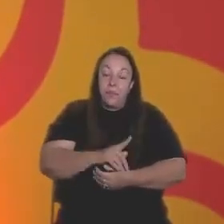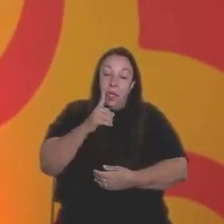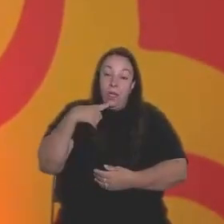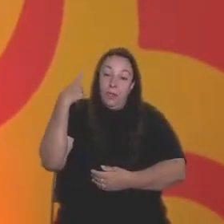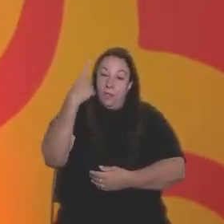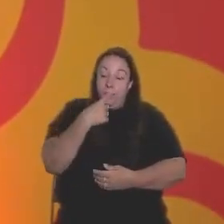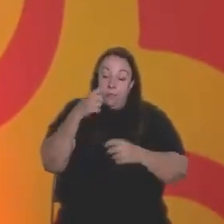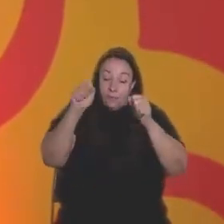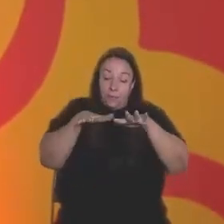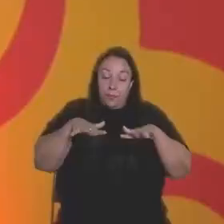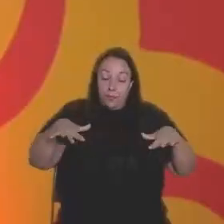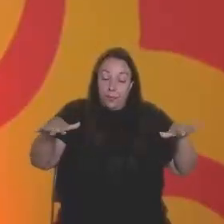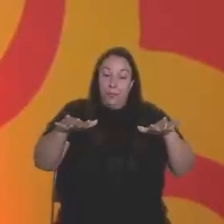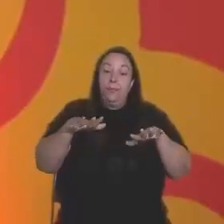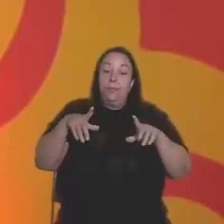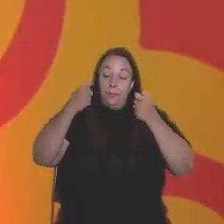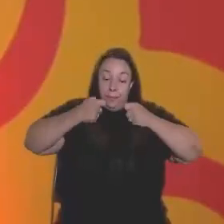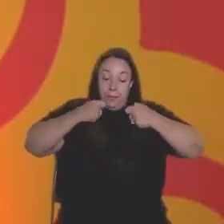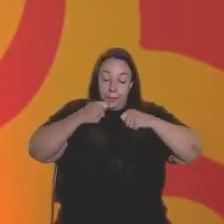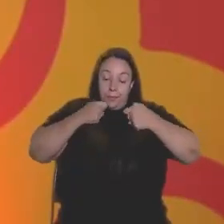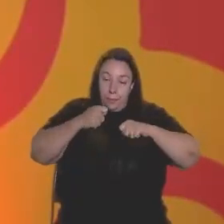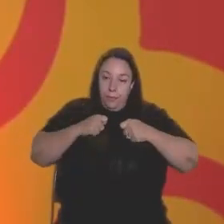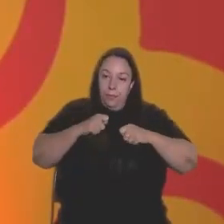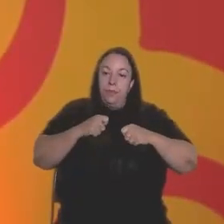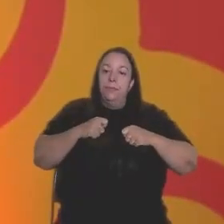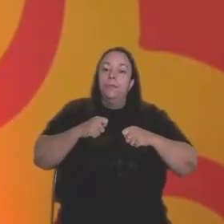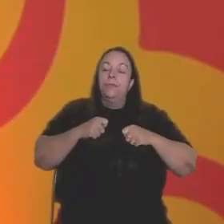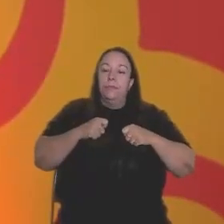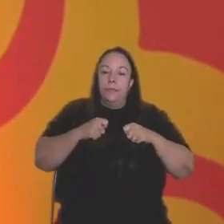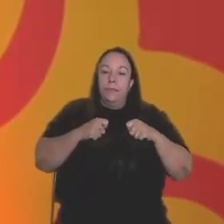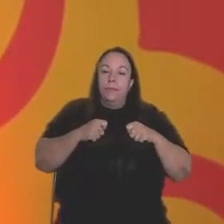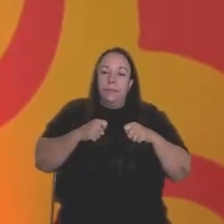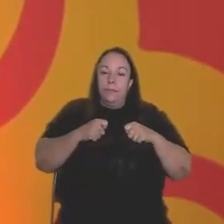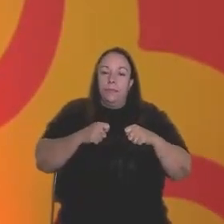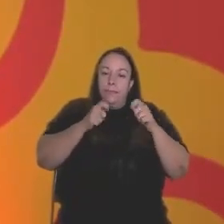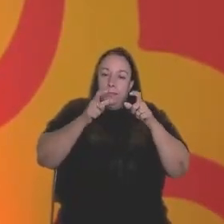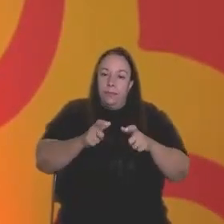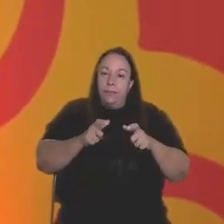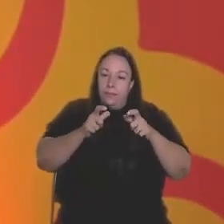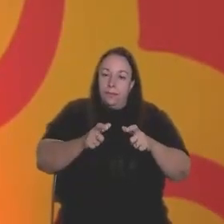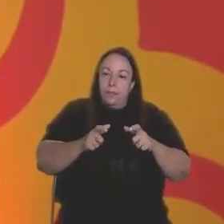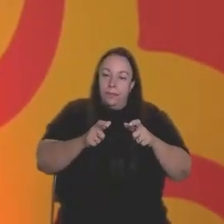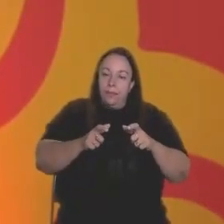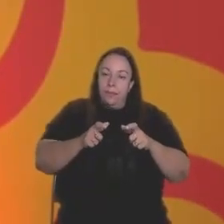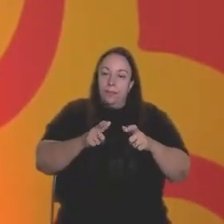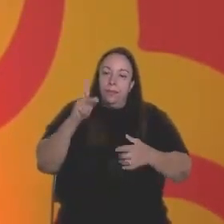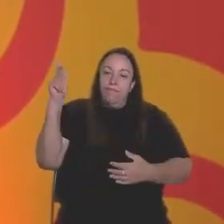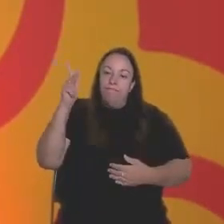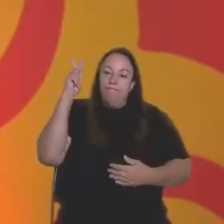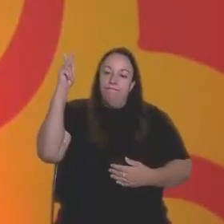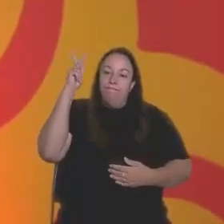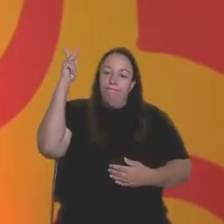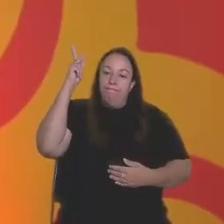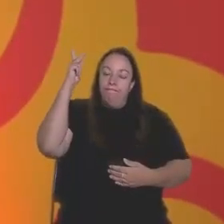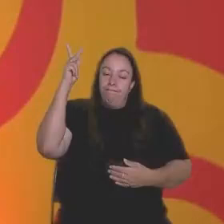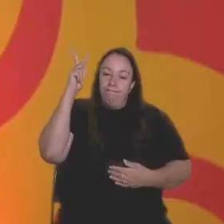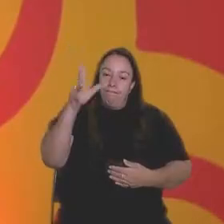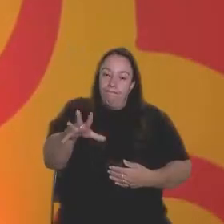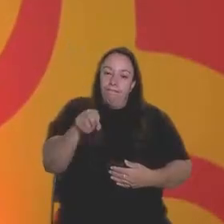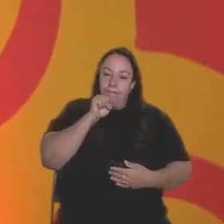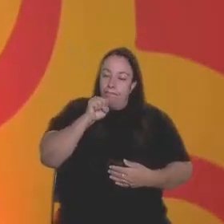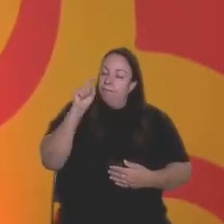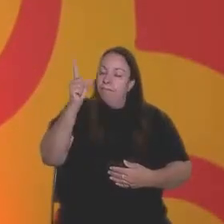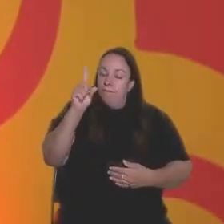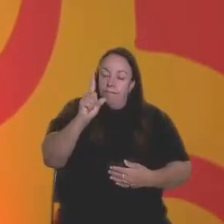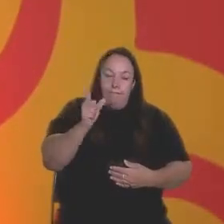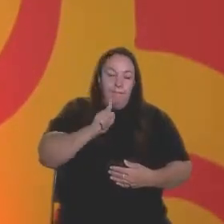do nosso ambiente, que ela precisa estar ali, e é um valor que a gente recupera que